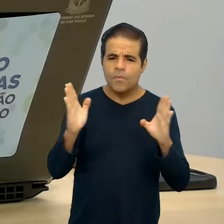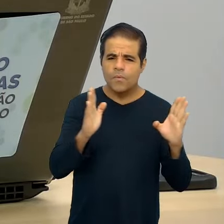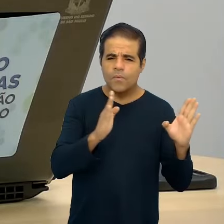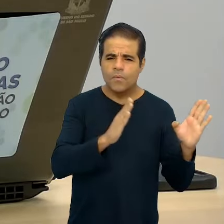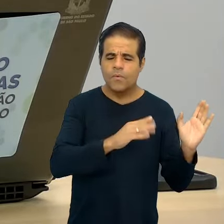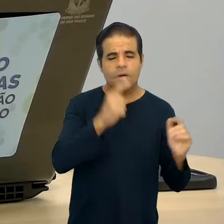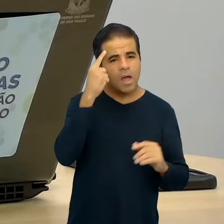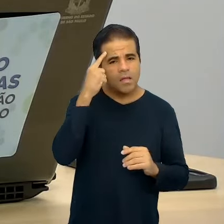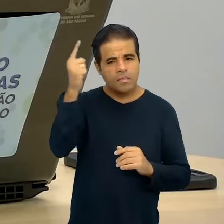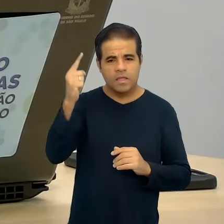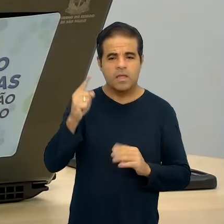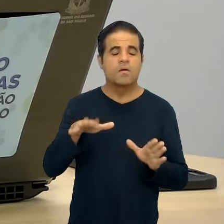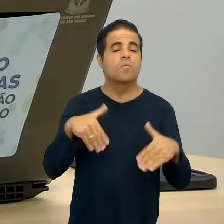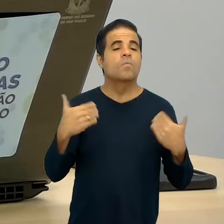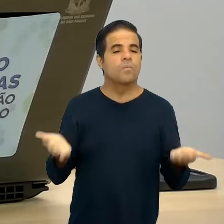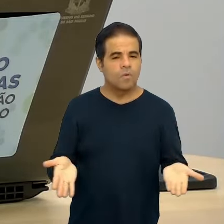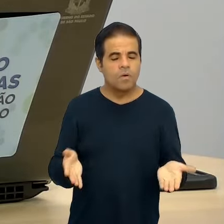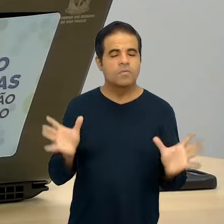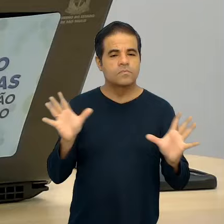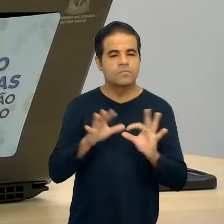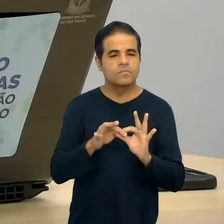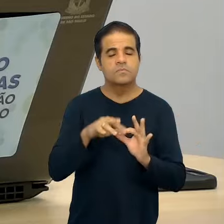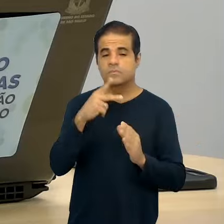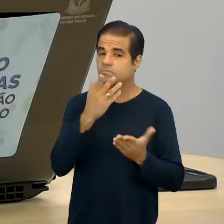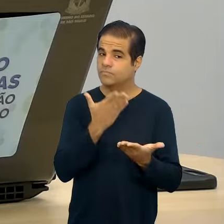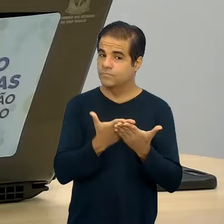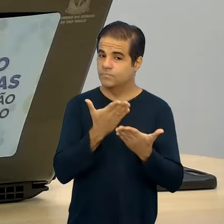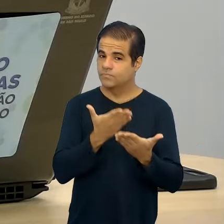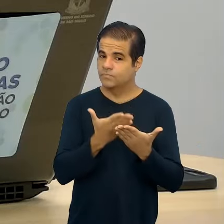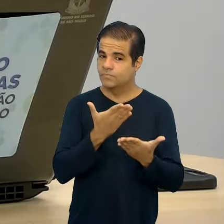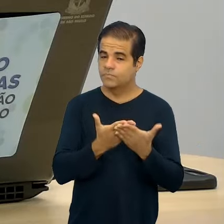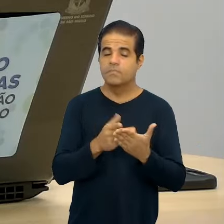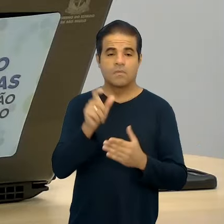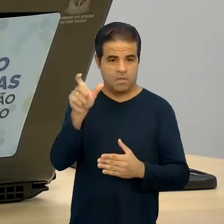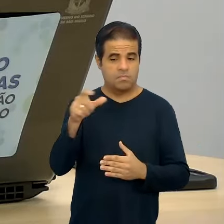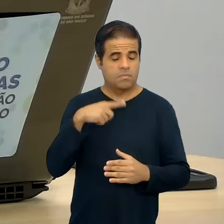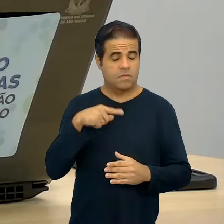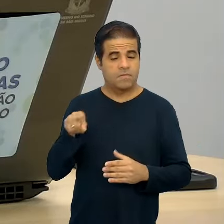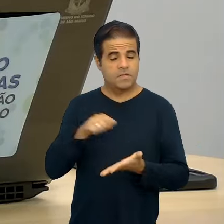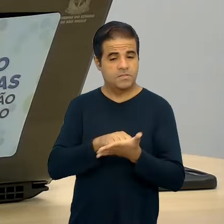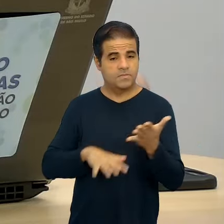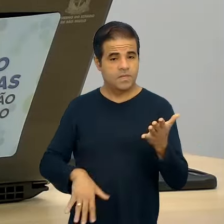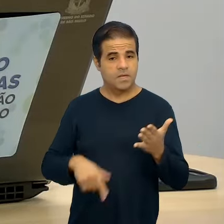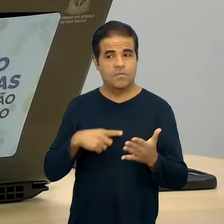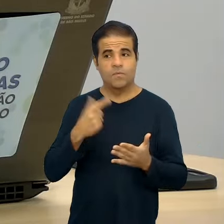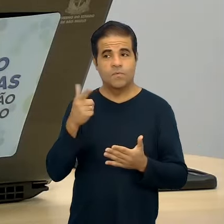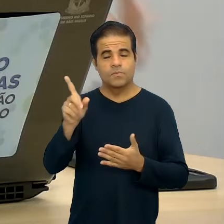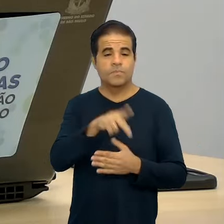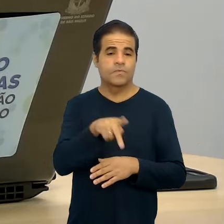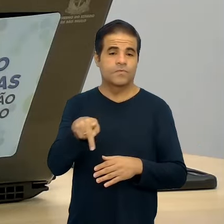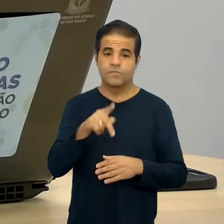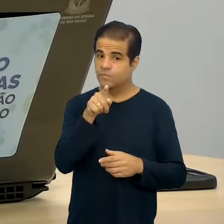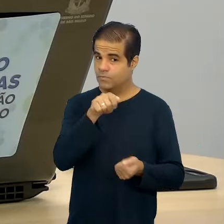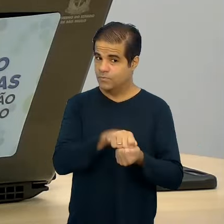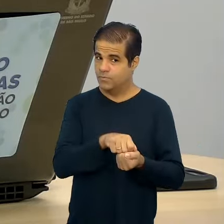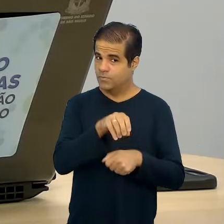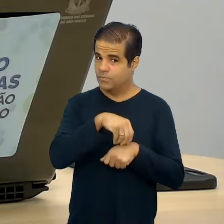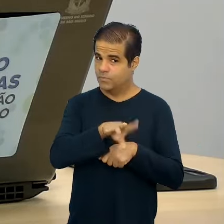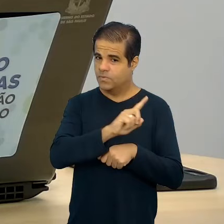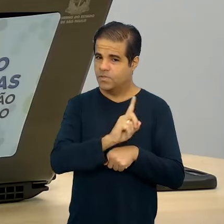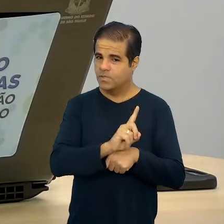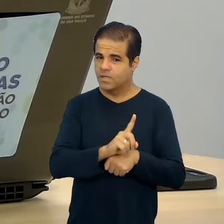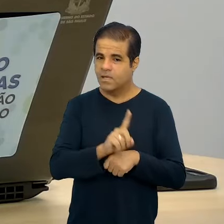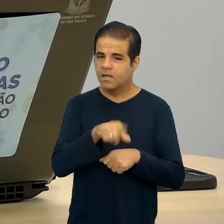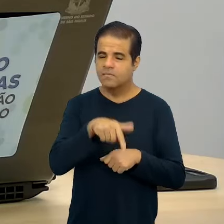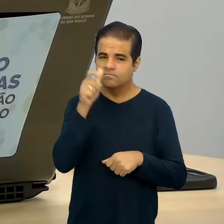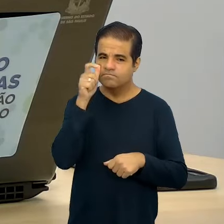daquela atividade para conseguir fazer o link com o seu estudante. Porque ele teve a atividade, mas ele teve com outro professor, não foi você que deu, né? Então